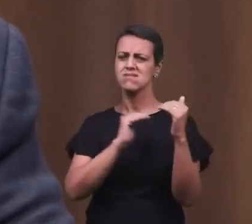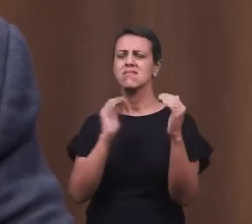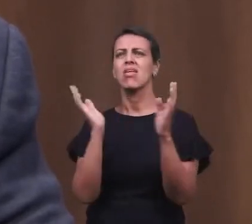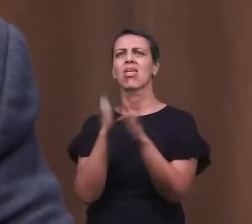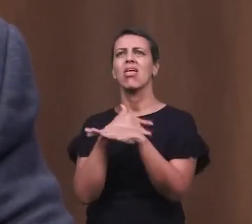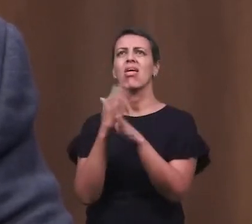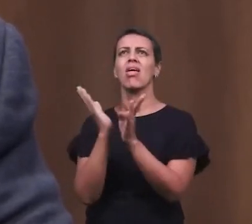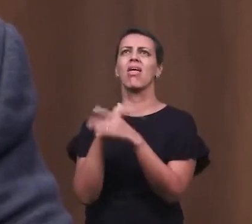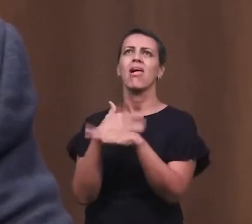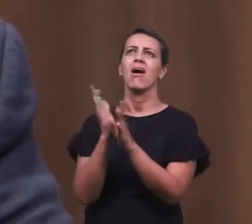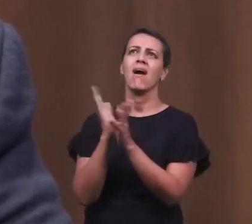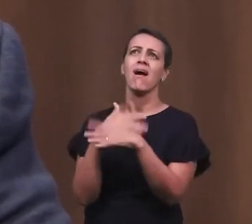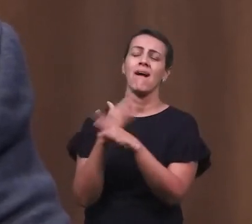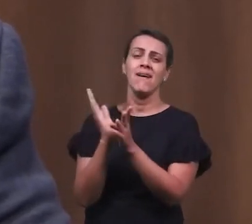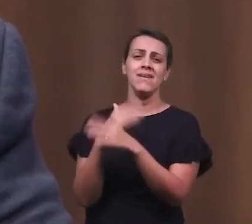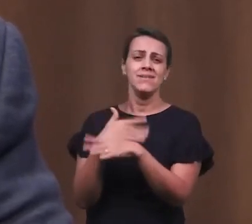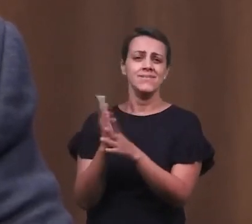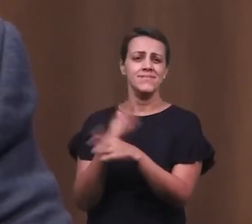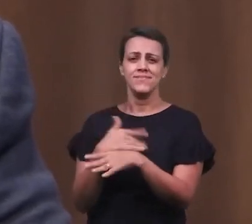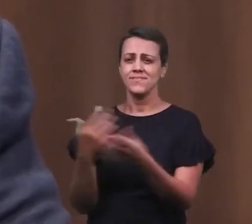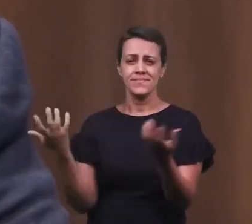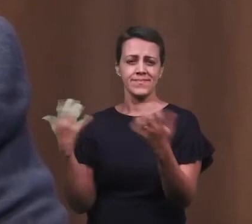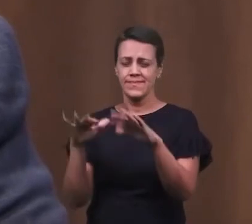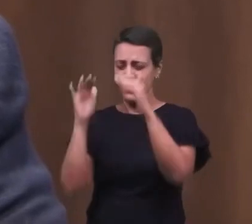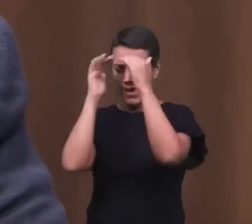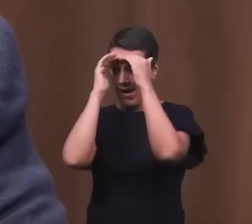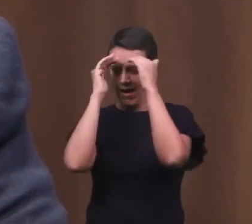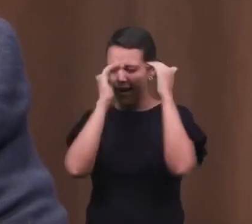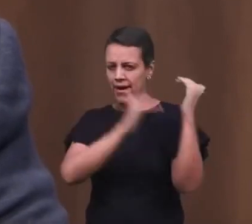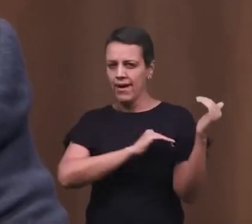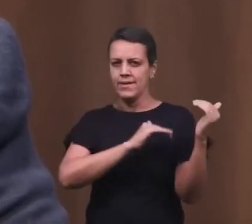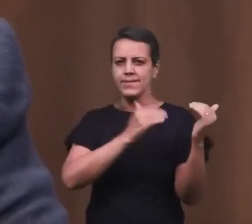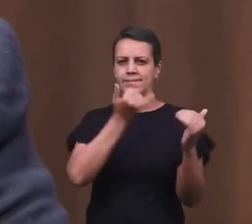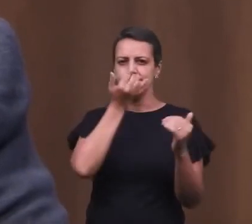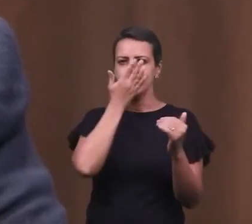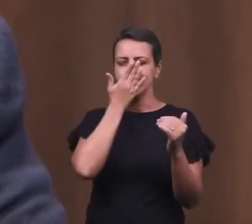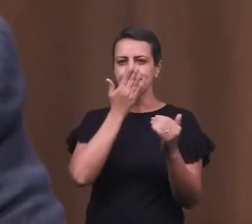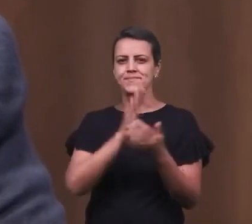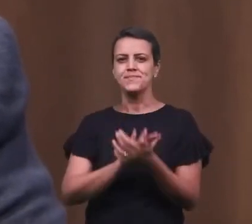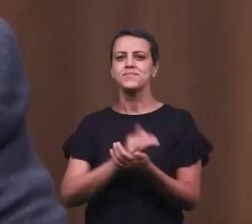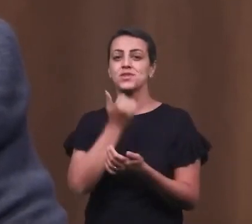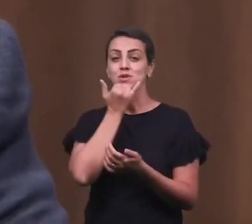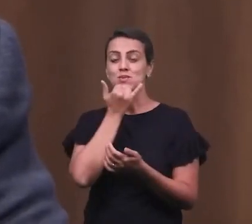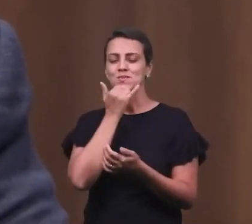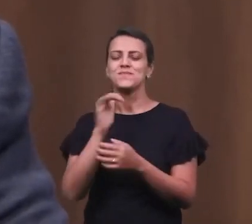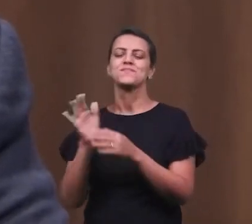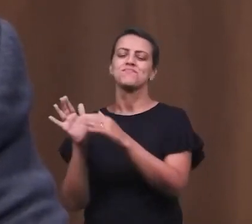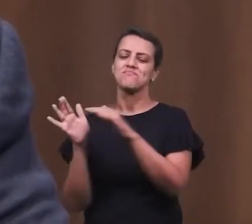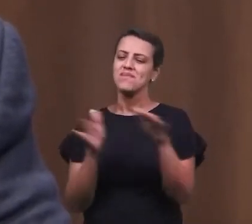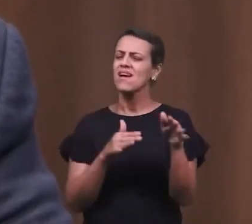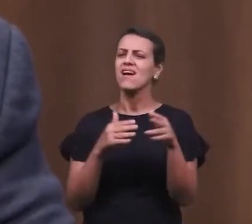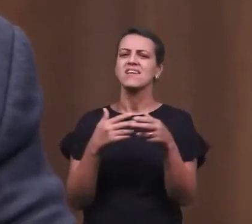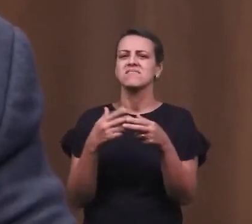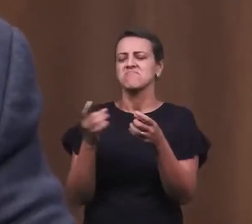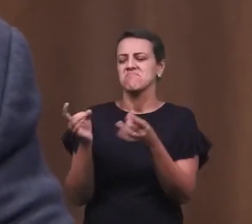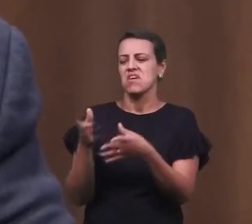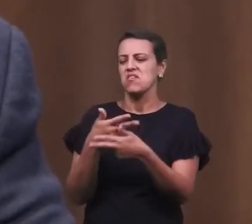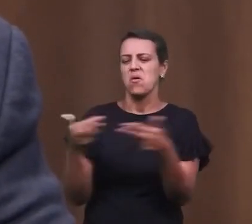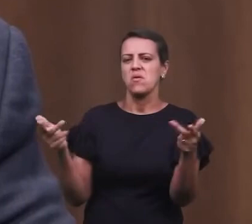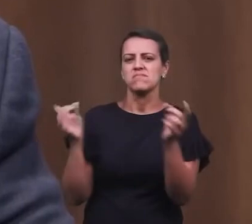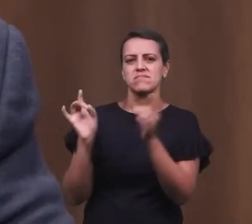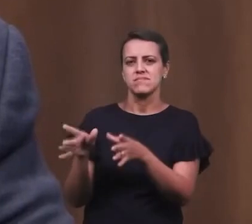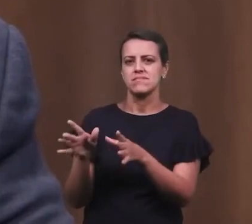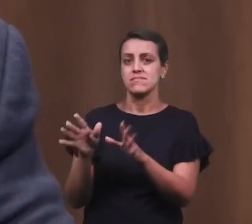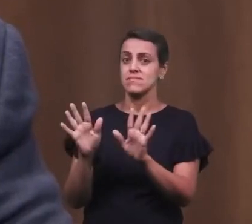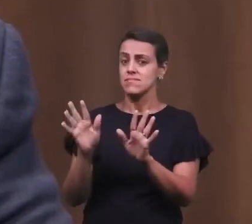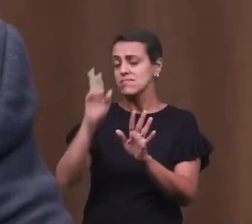alheio à vontade do Senhor, assim, às vezes até um pouco assim, deixando de lado as coisas do Senhor, o Senhor pode operar.